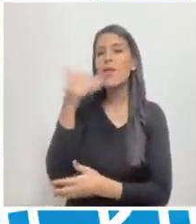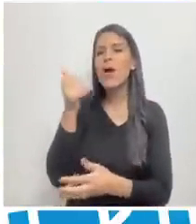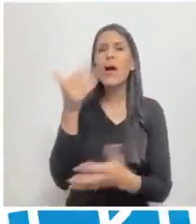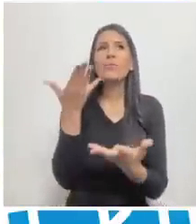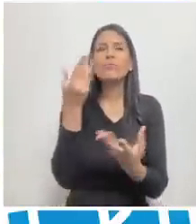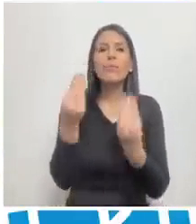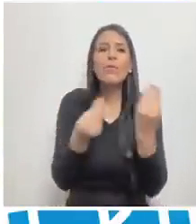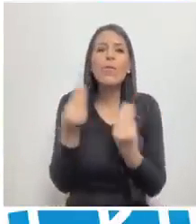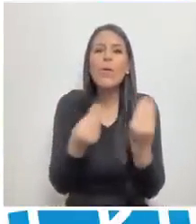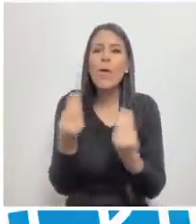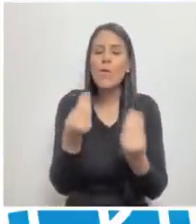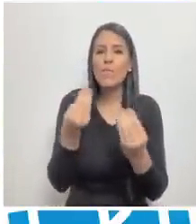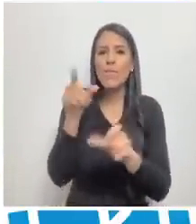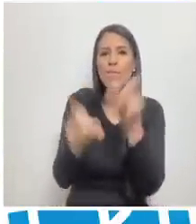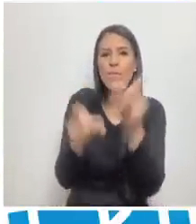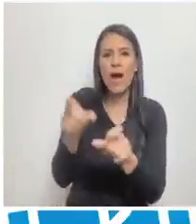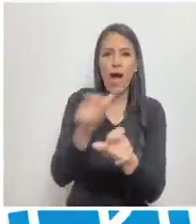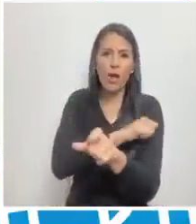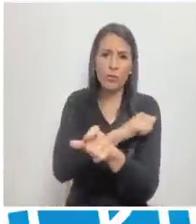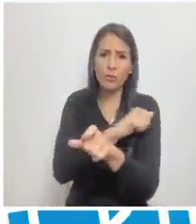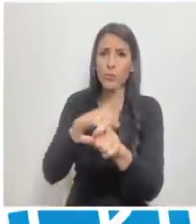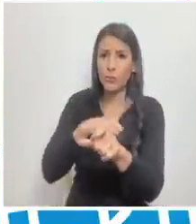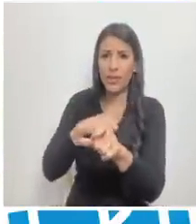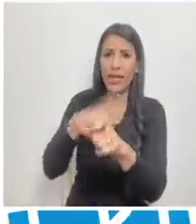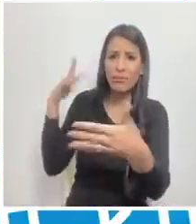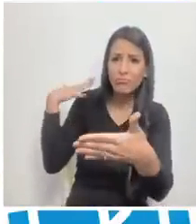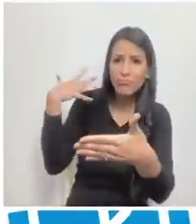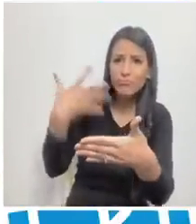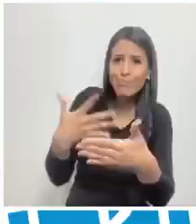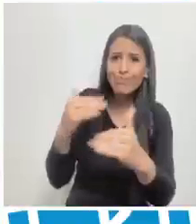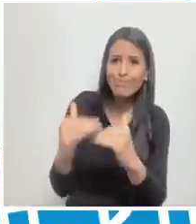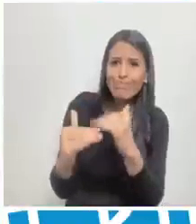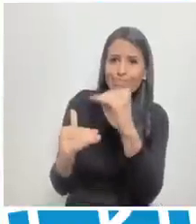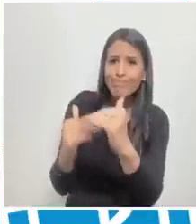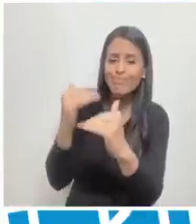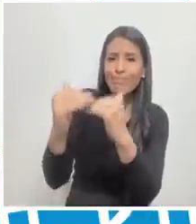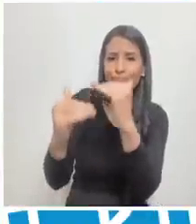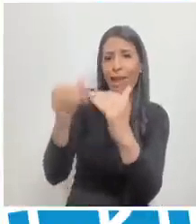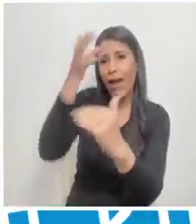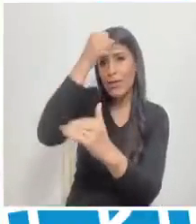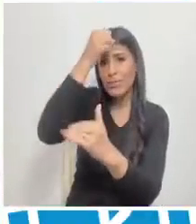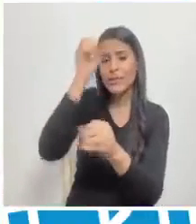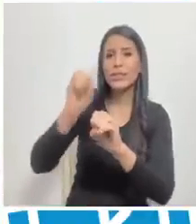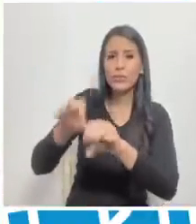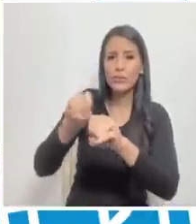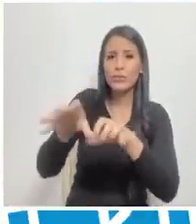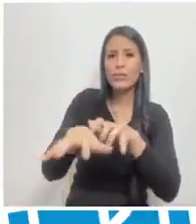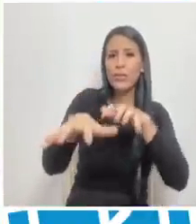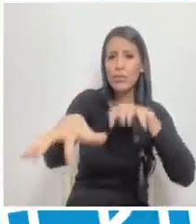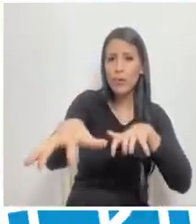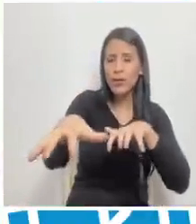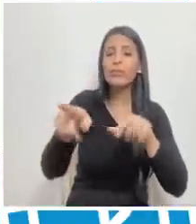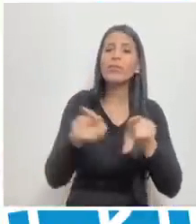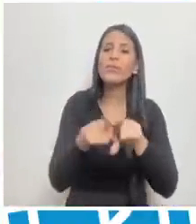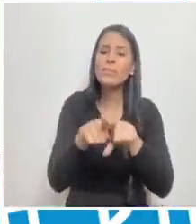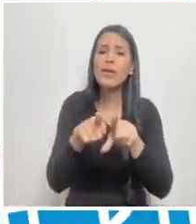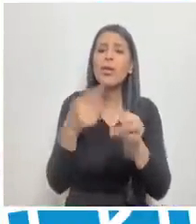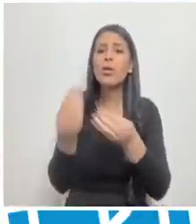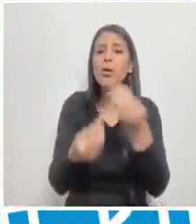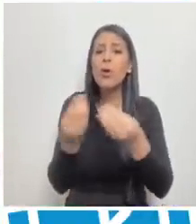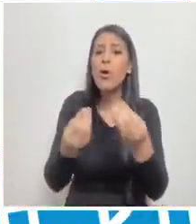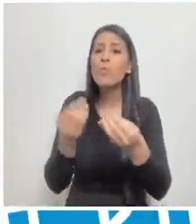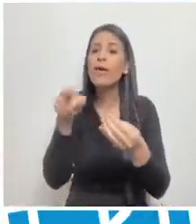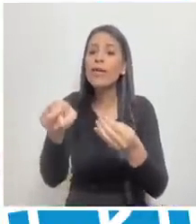sendo desenvolvido, né, nesse ensino não presencial, ou mesmo como esse aluno está retornando às escolas